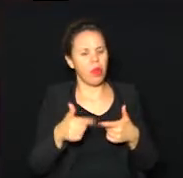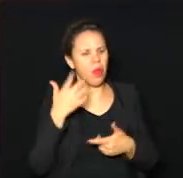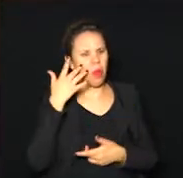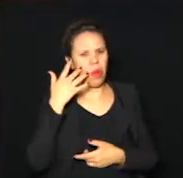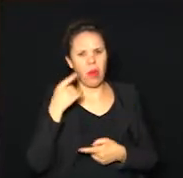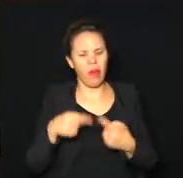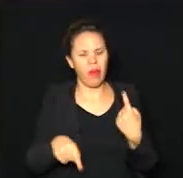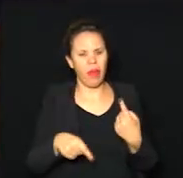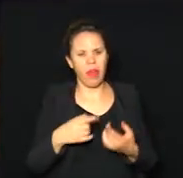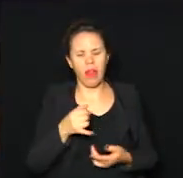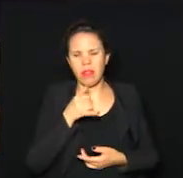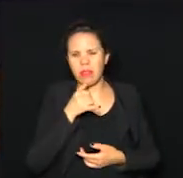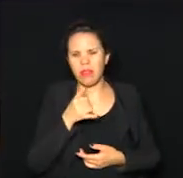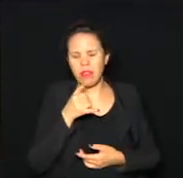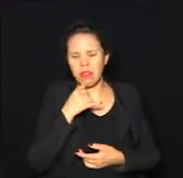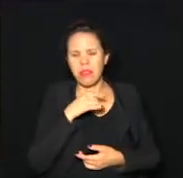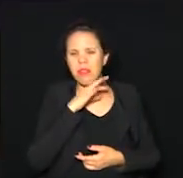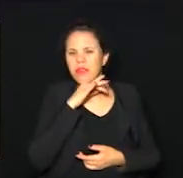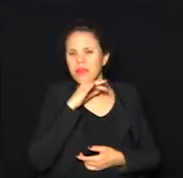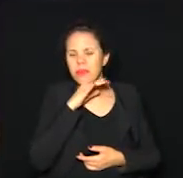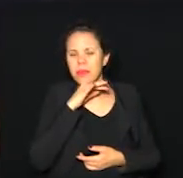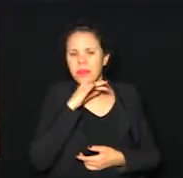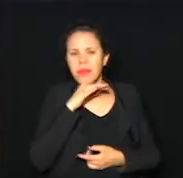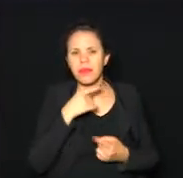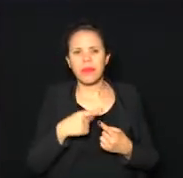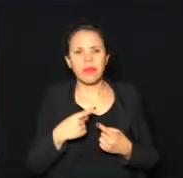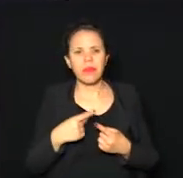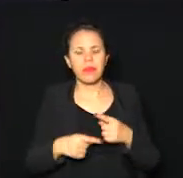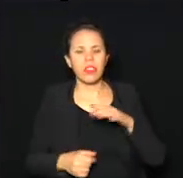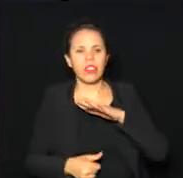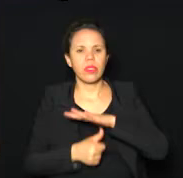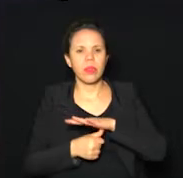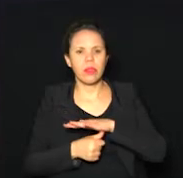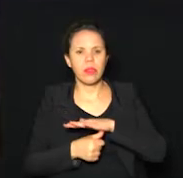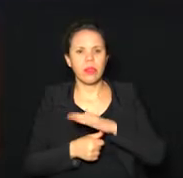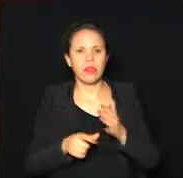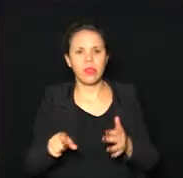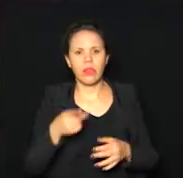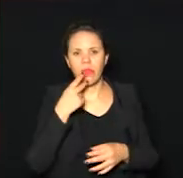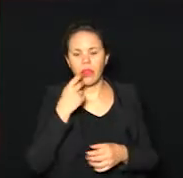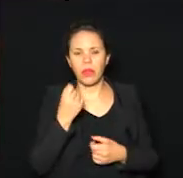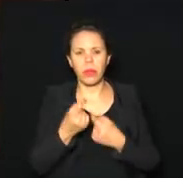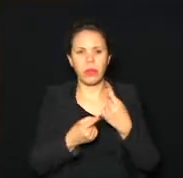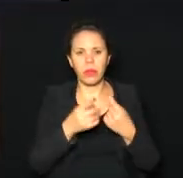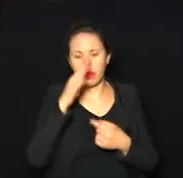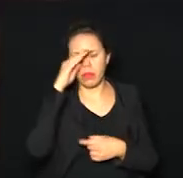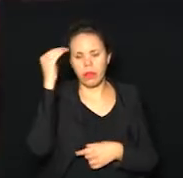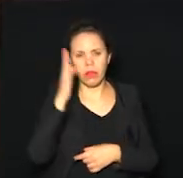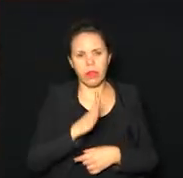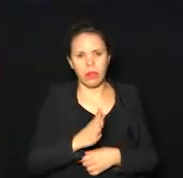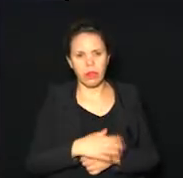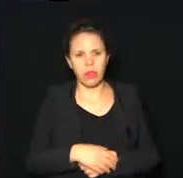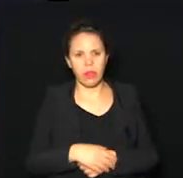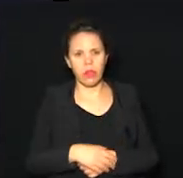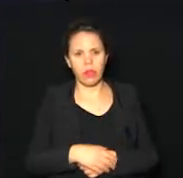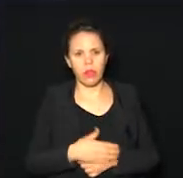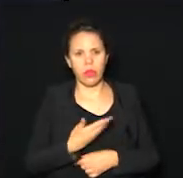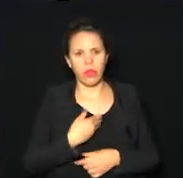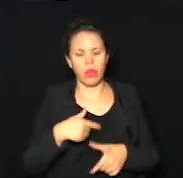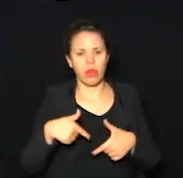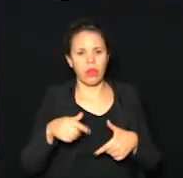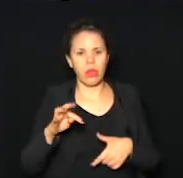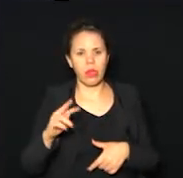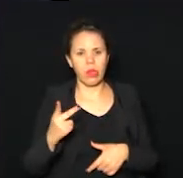por exemplo, e acho que é muito ruim, porque o reitor Marcelo foi um dos destaques nacionalmente, o companheiro Toninho, que é meu